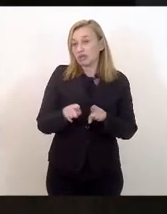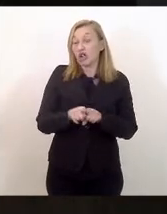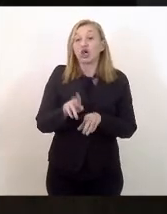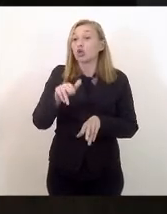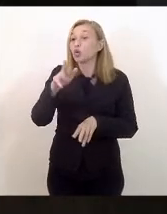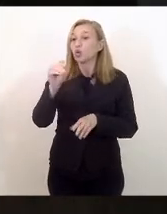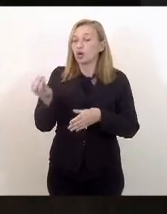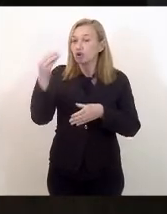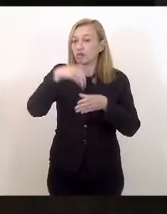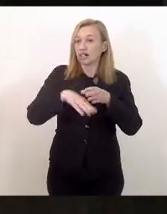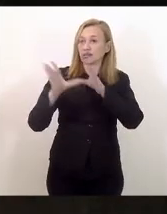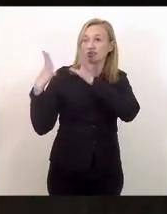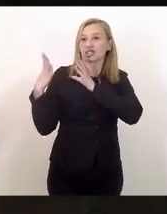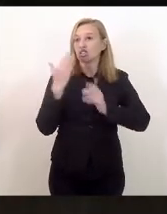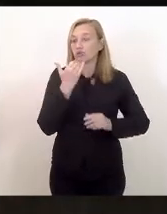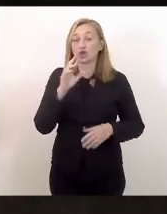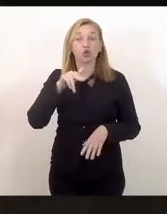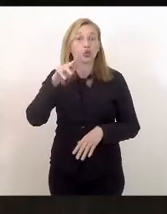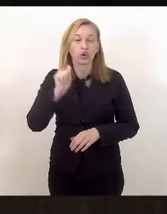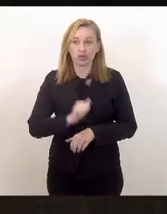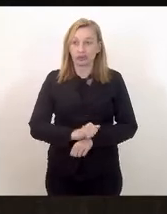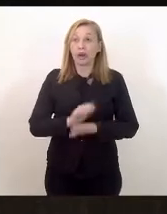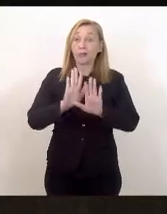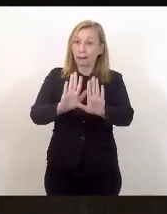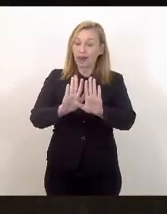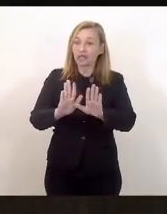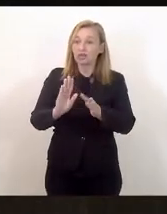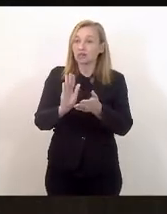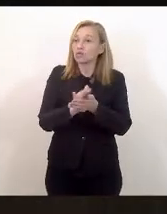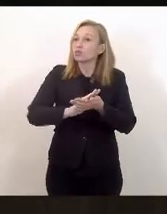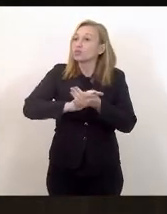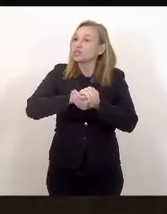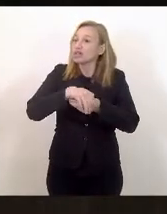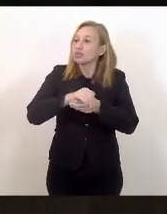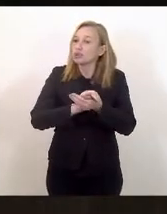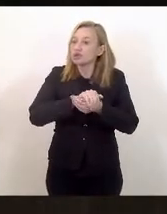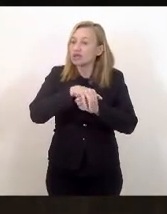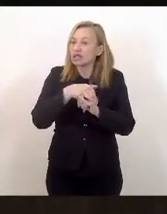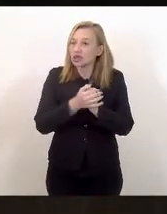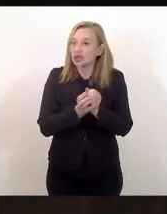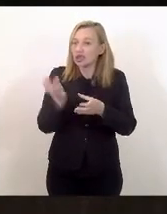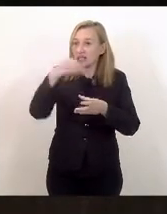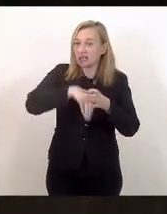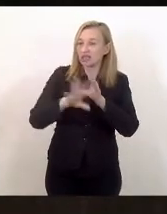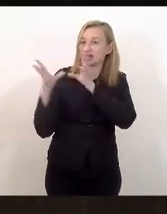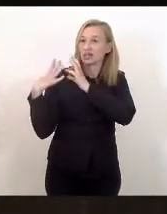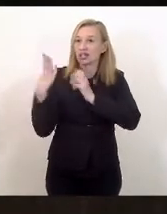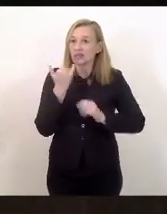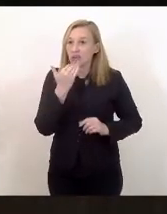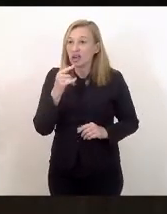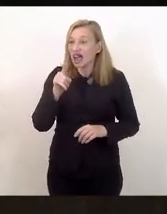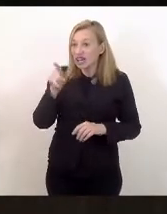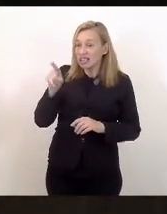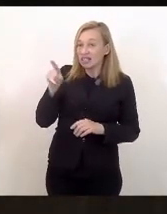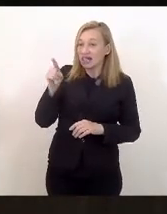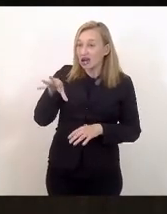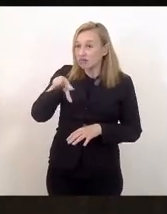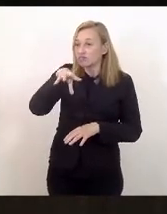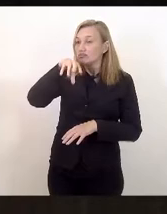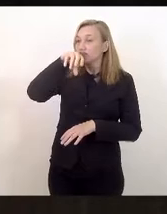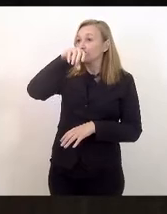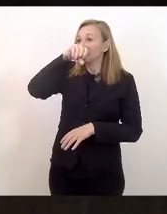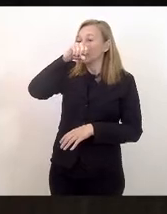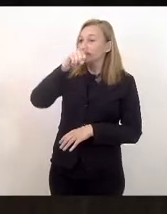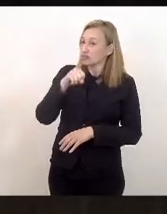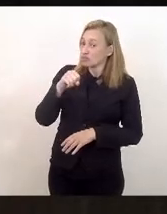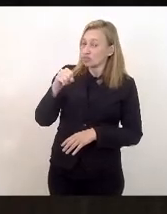cesta básica. Não. Mas o sabonete que está na cesta básica, presidente, aquele sabonete perfumado, aquele